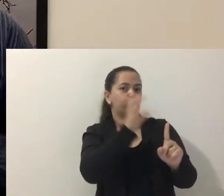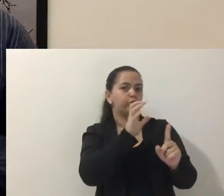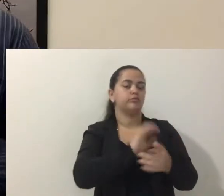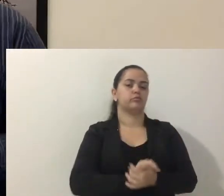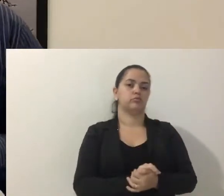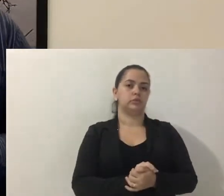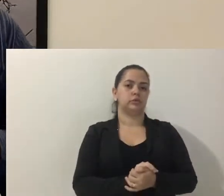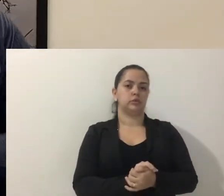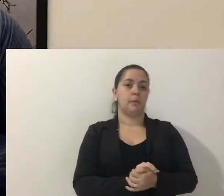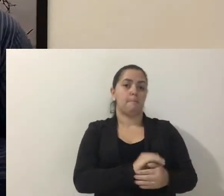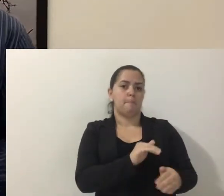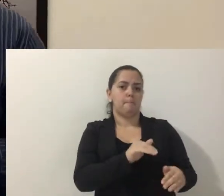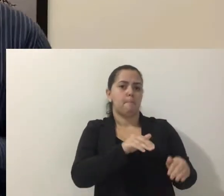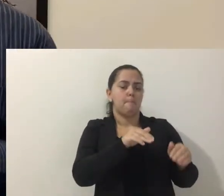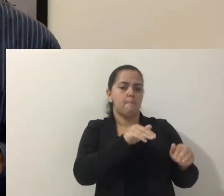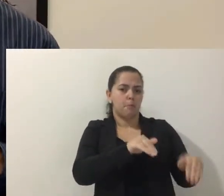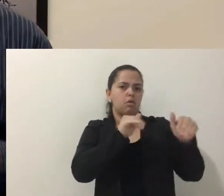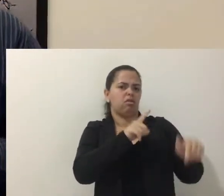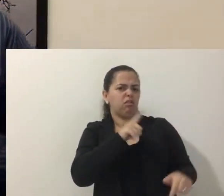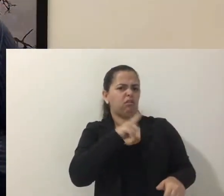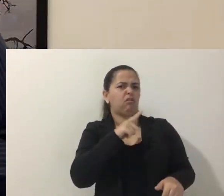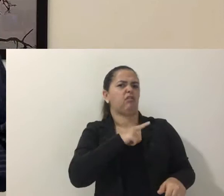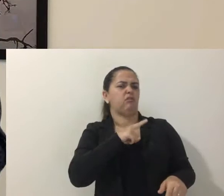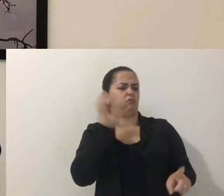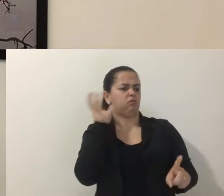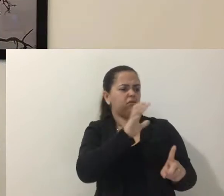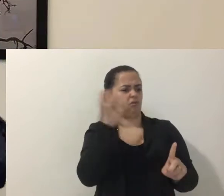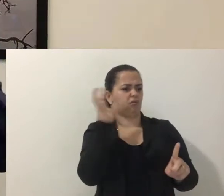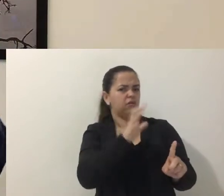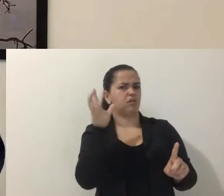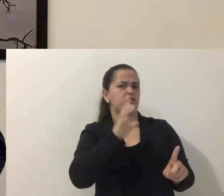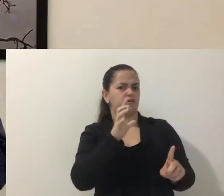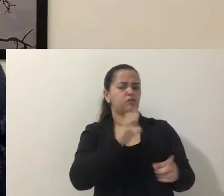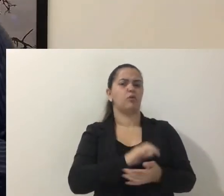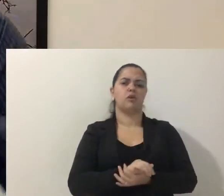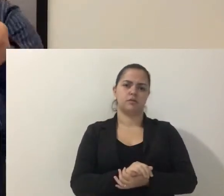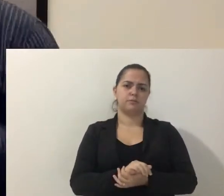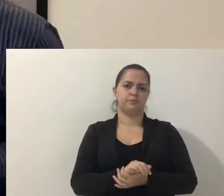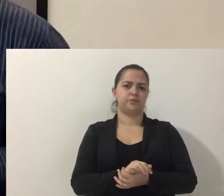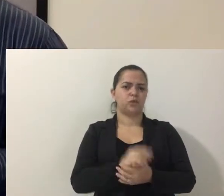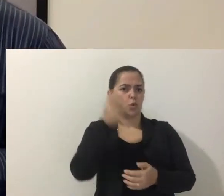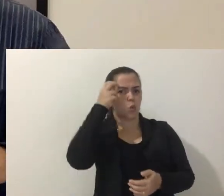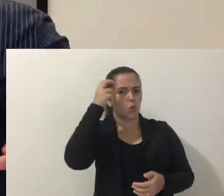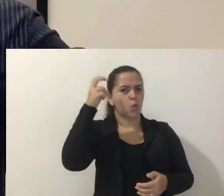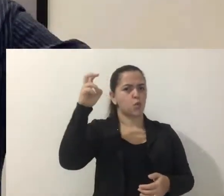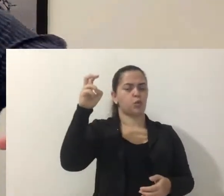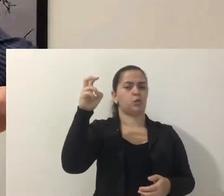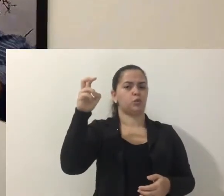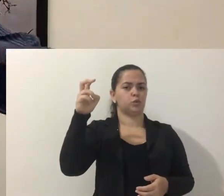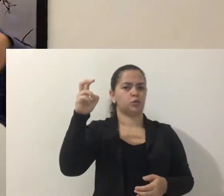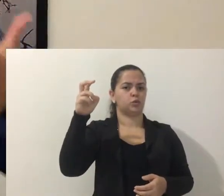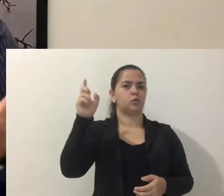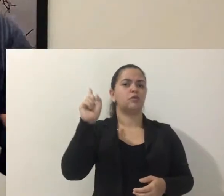os gregos, vencem os gregos, mas em termos de cultura decadente, quem vence os romanos são os gregos. Então os